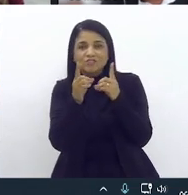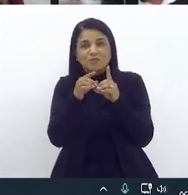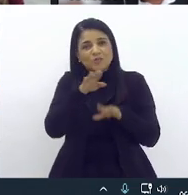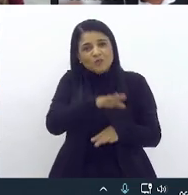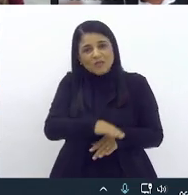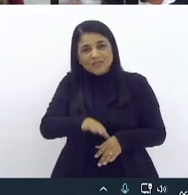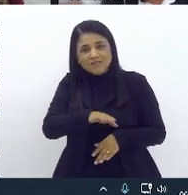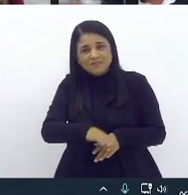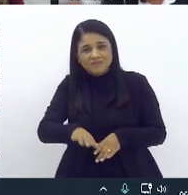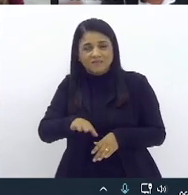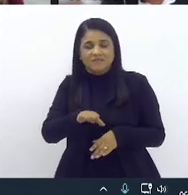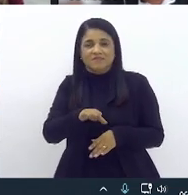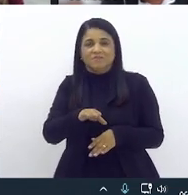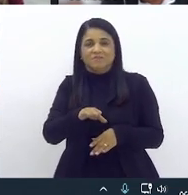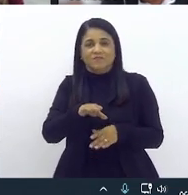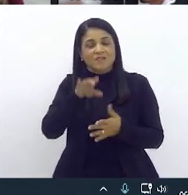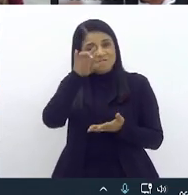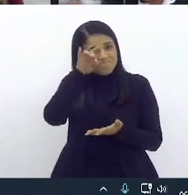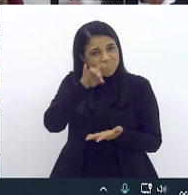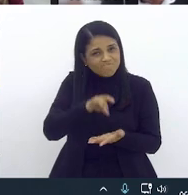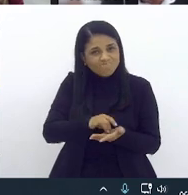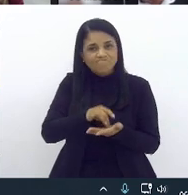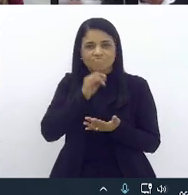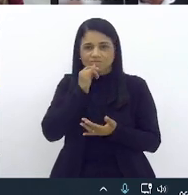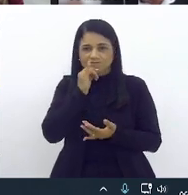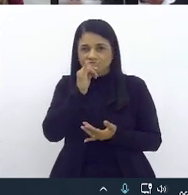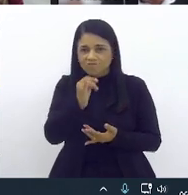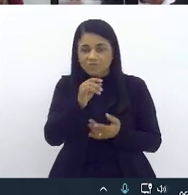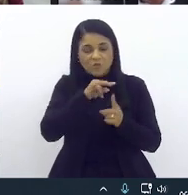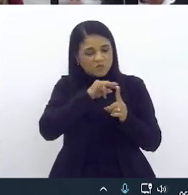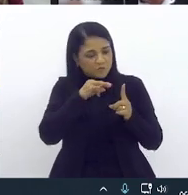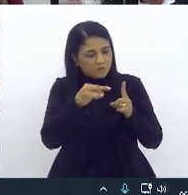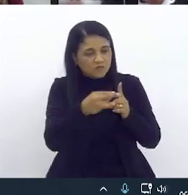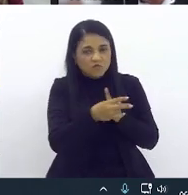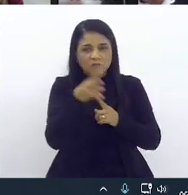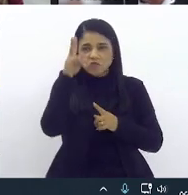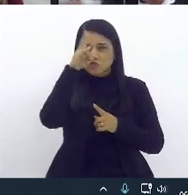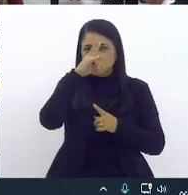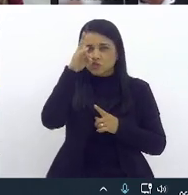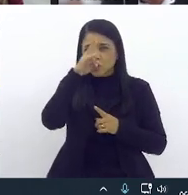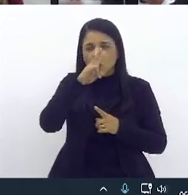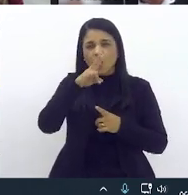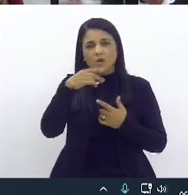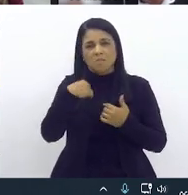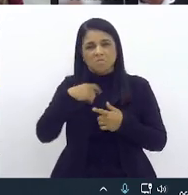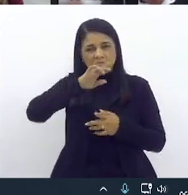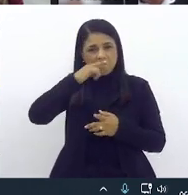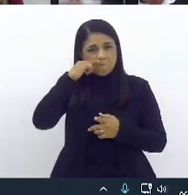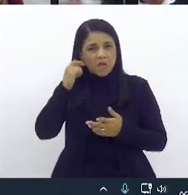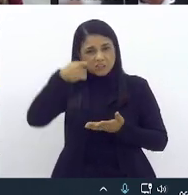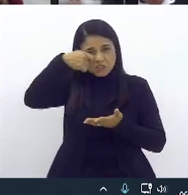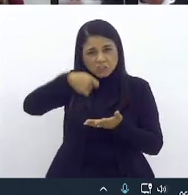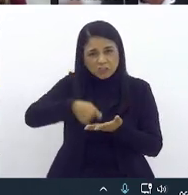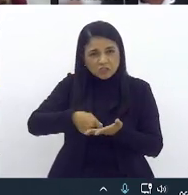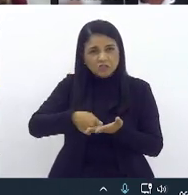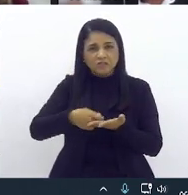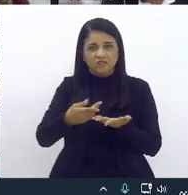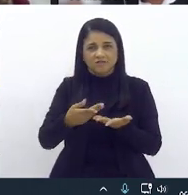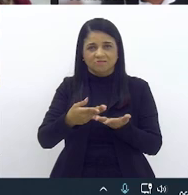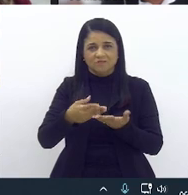e reafirmando algo que tem uma perspectiva histórica do patriarcado, do machismo, etc., que